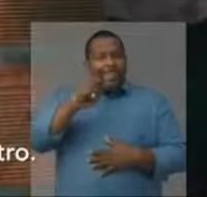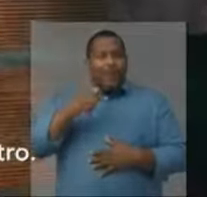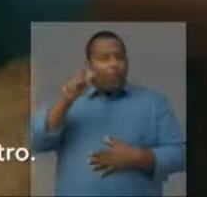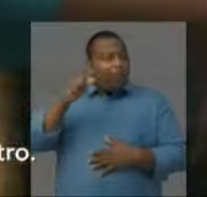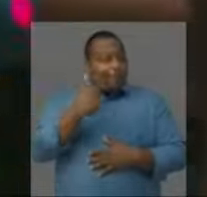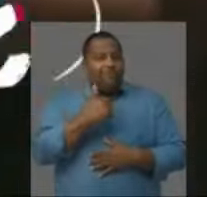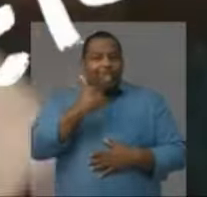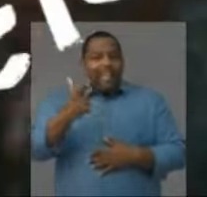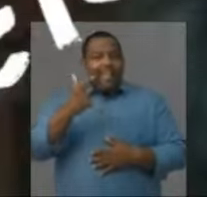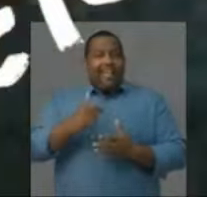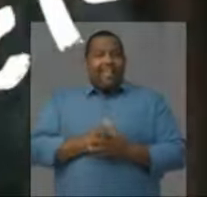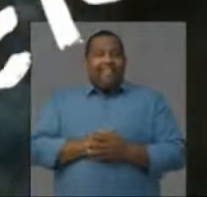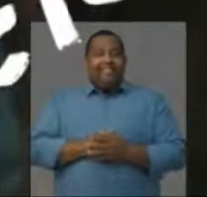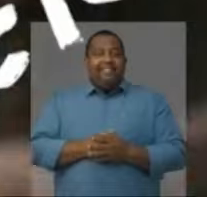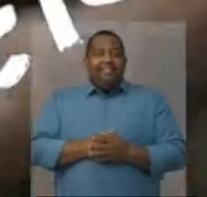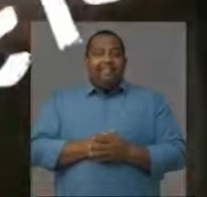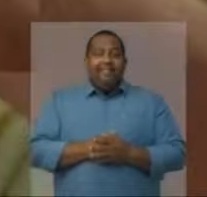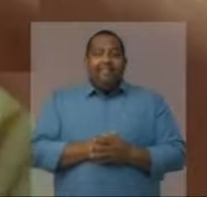ele. Não tem outro.